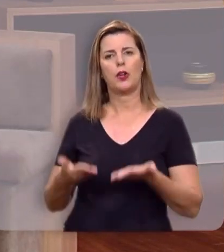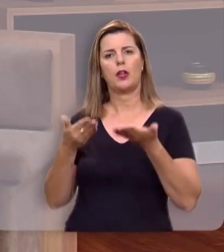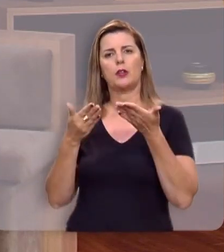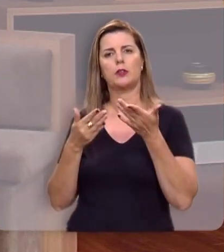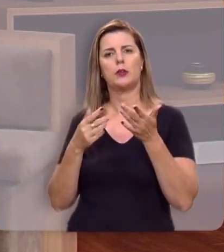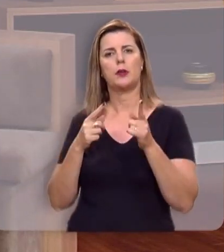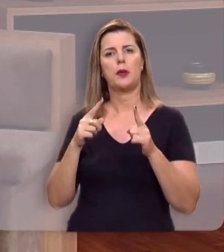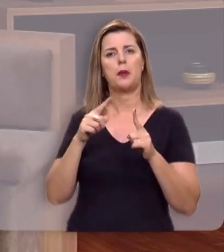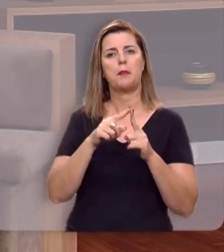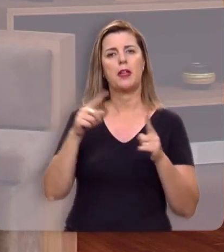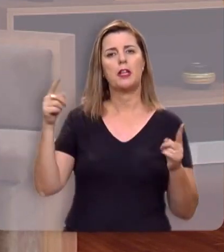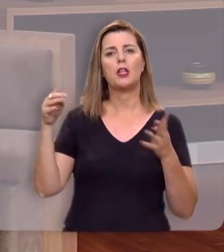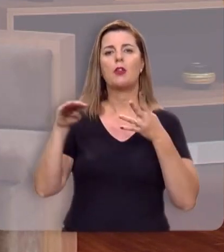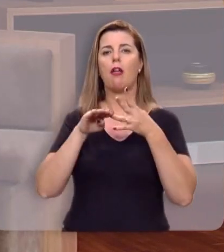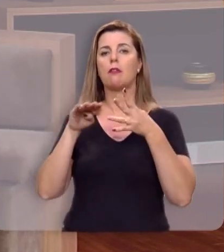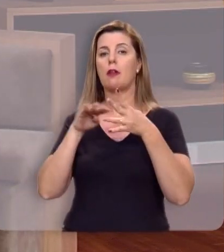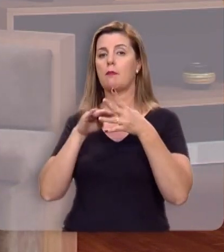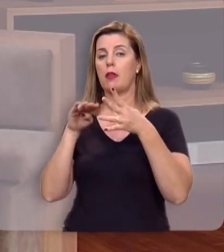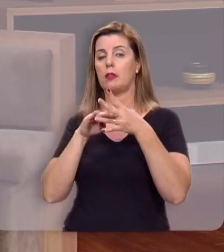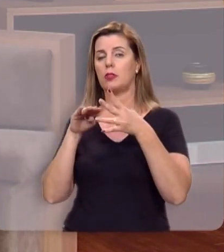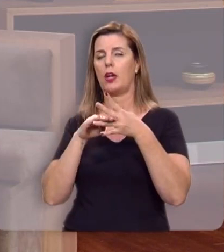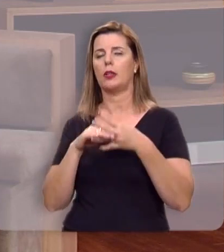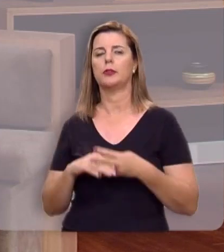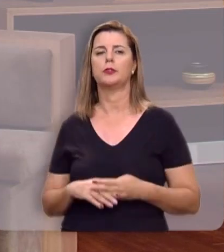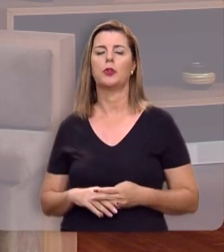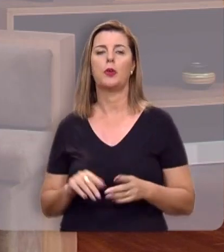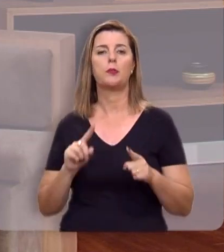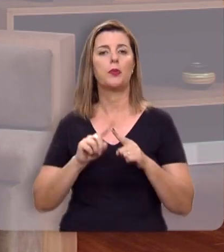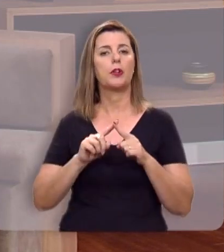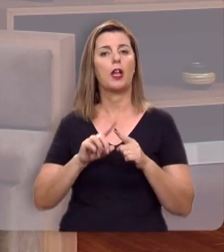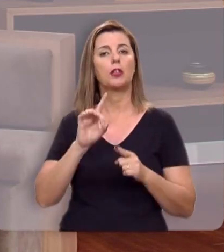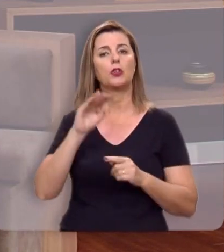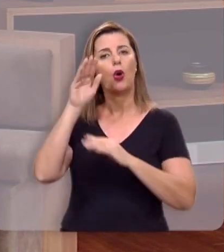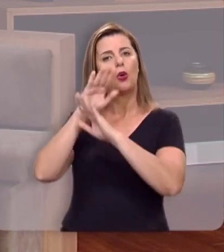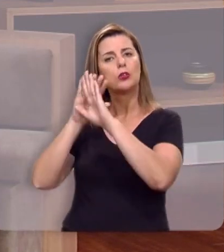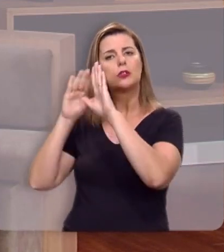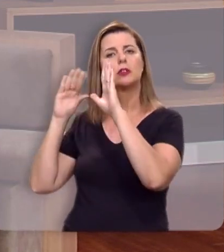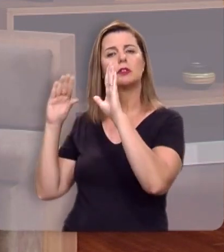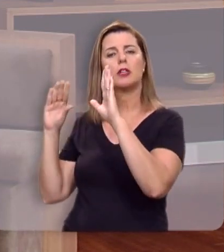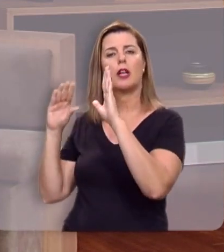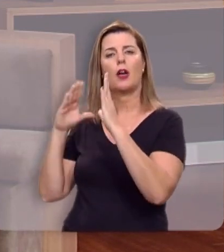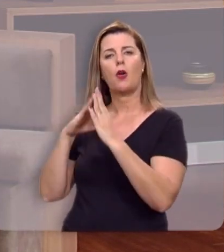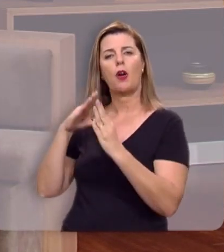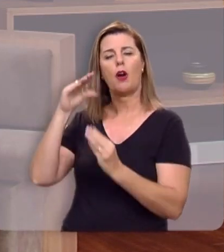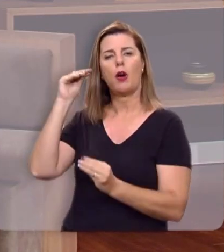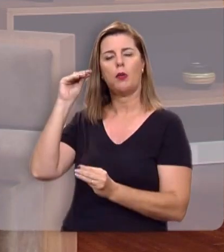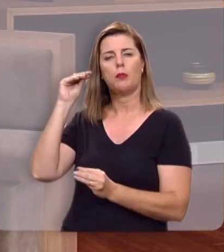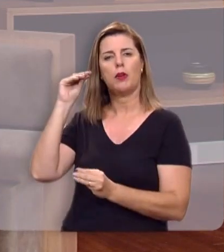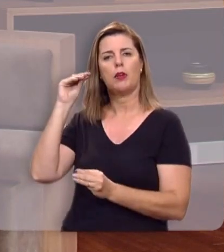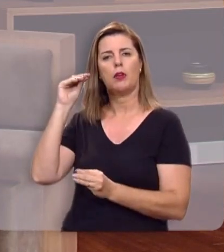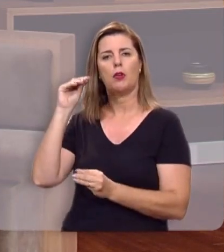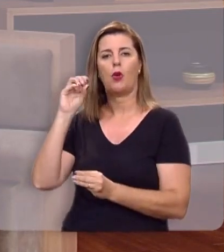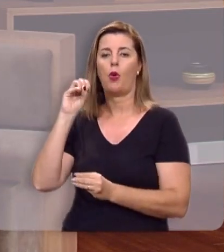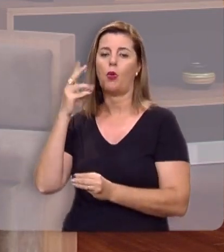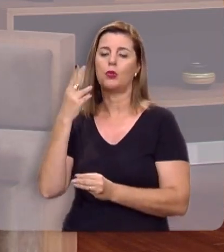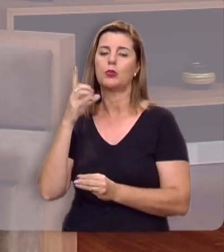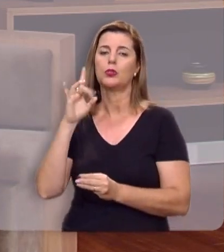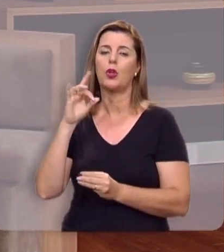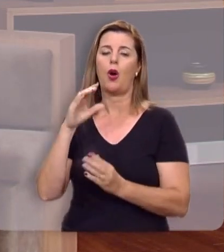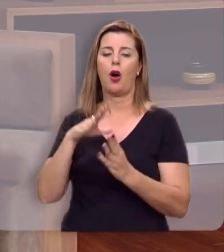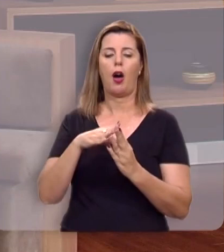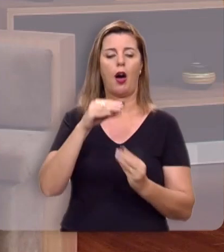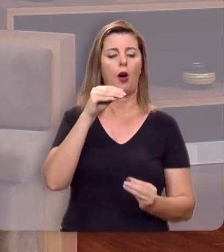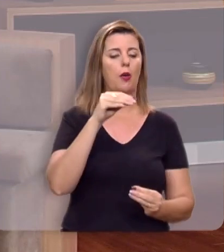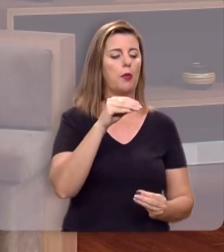de período intermediário, porque só o céu, só a alma está no céu, ou só a alma